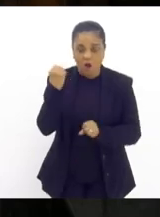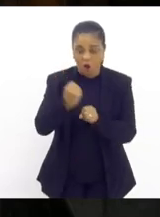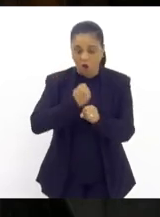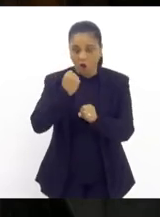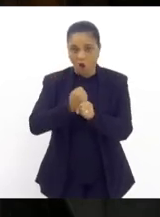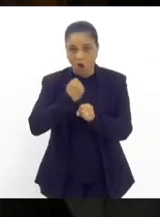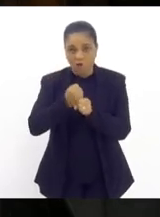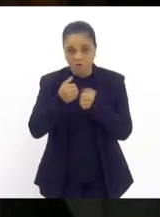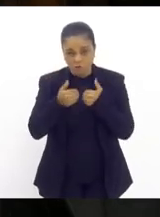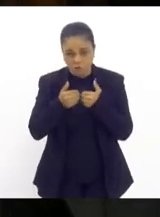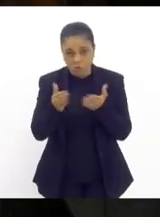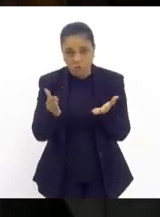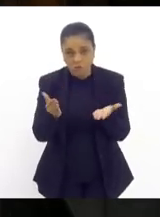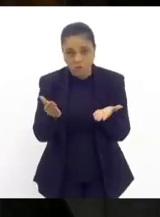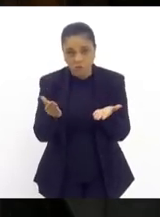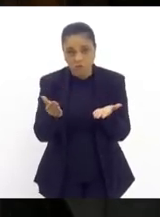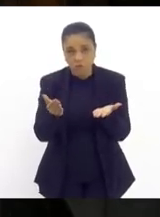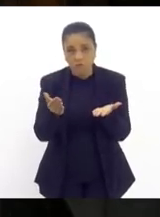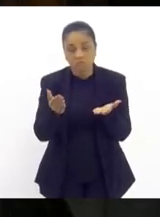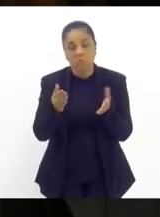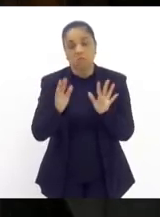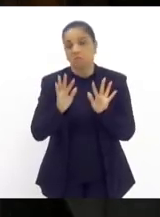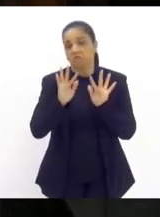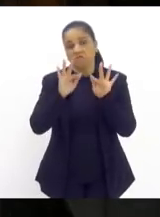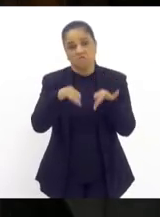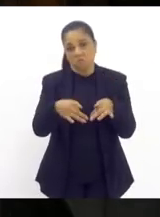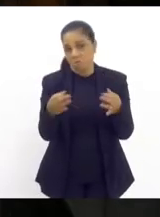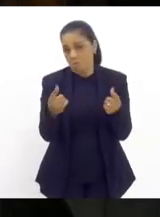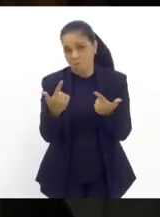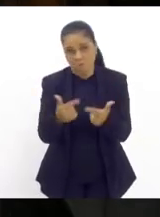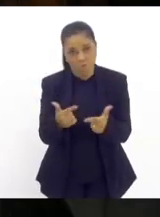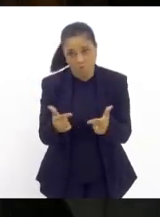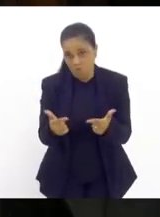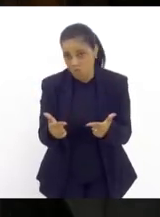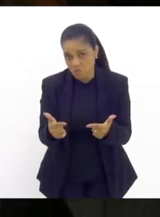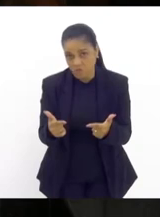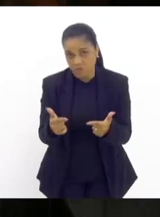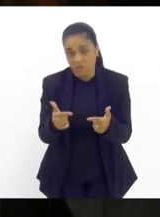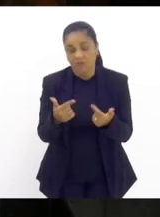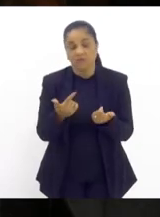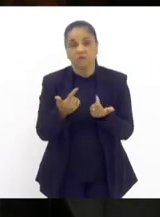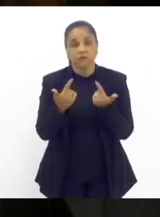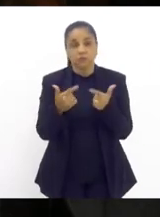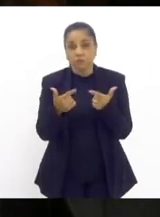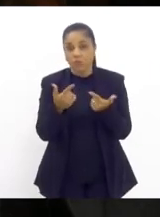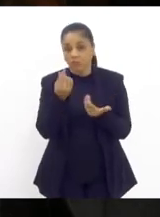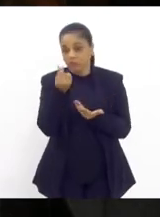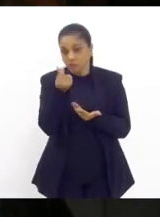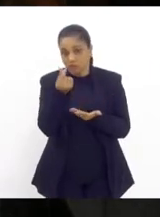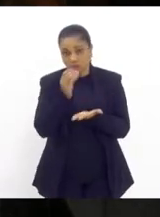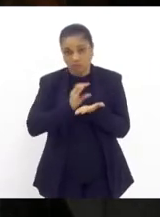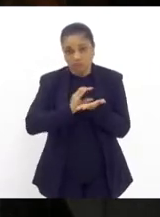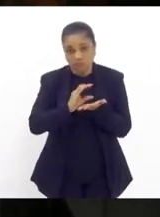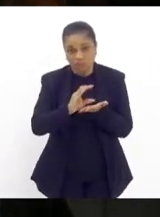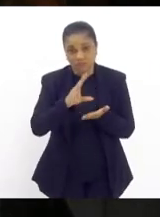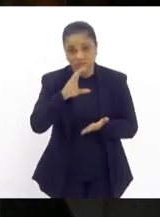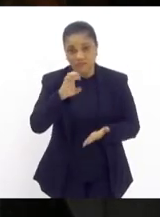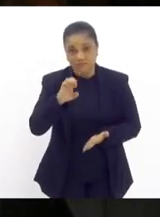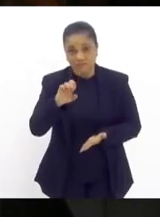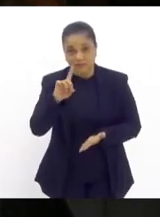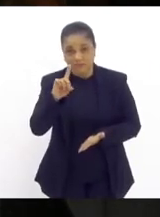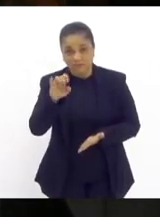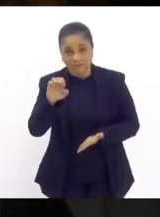obras que estão agora em conclusas porque não tem dinheiro da Cedae em escala para entrar em